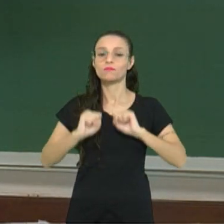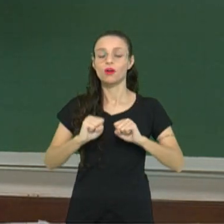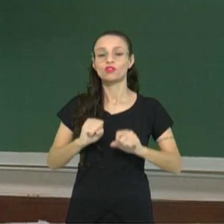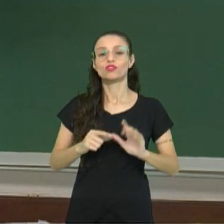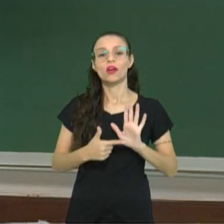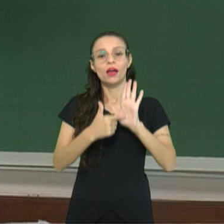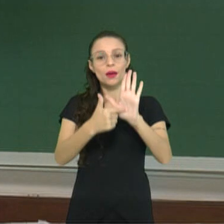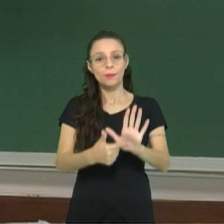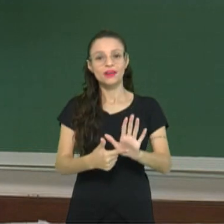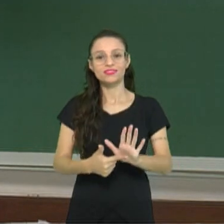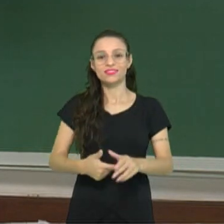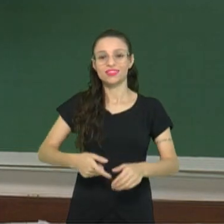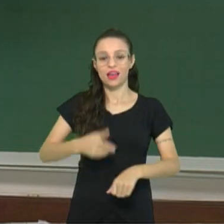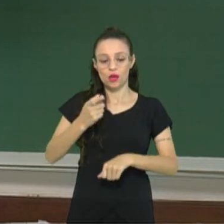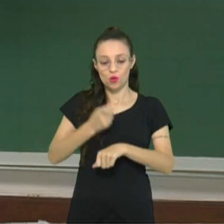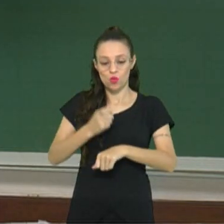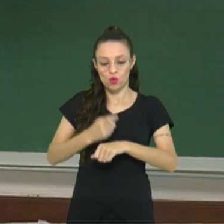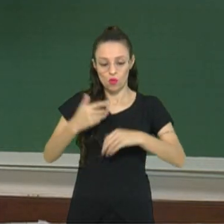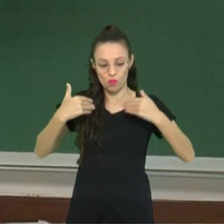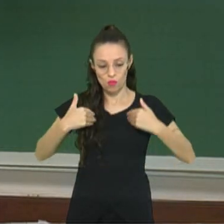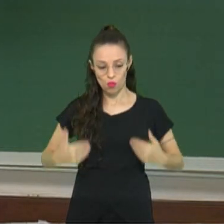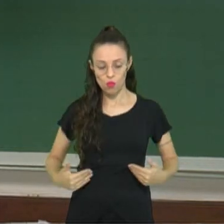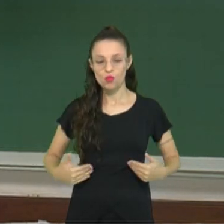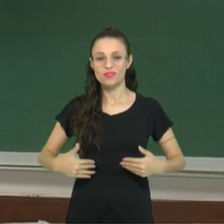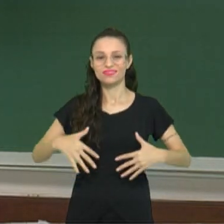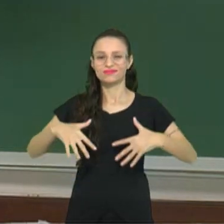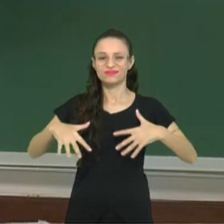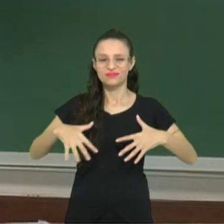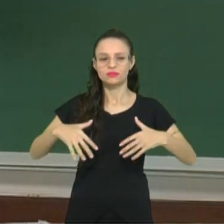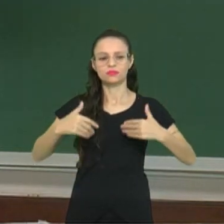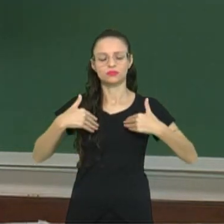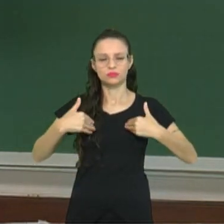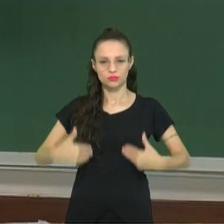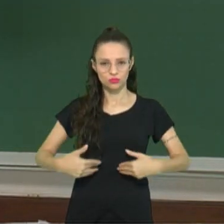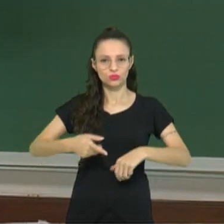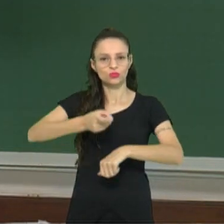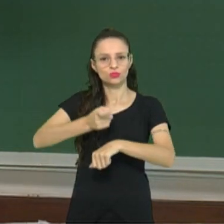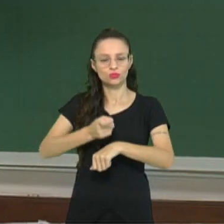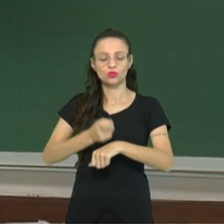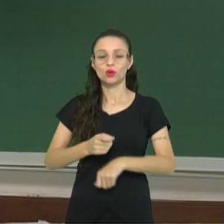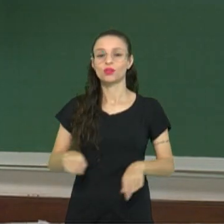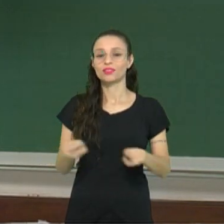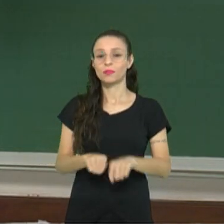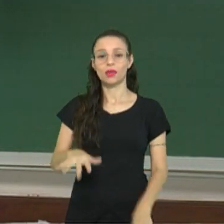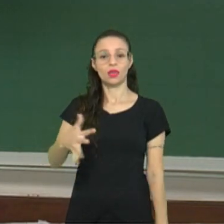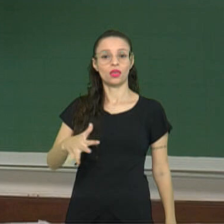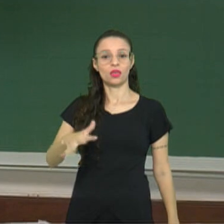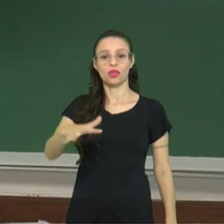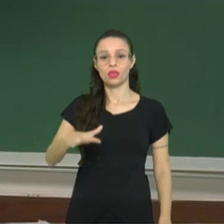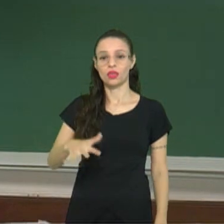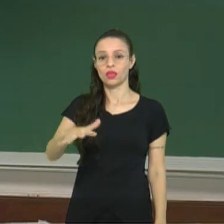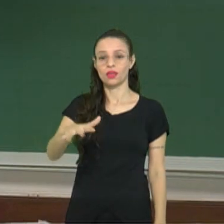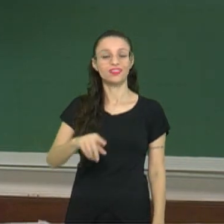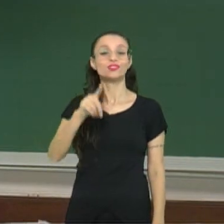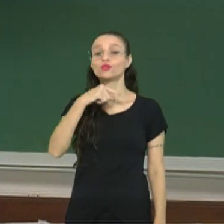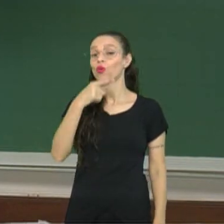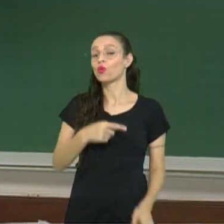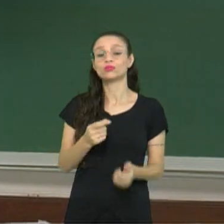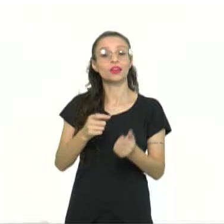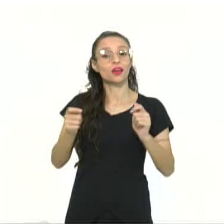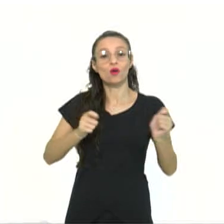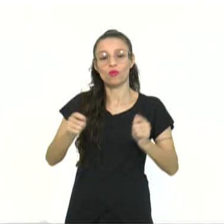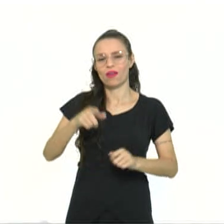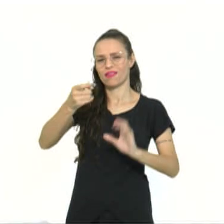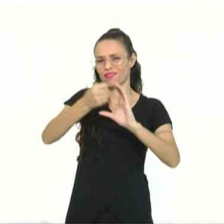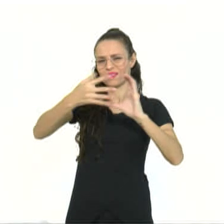lentos, rigidez corporal, o corpo pode ficar um pouco mais rígido, né? Tremor incontrolável, que é uma das características assim mais